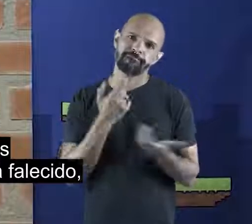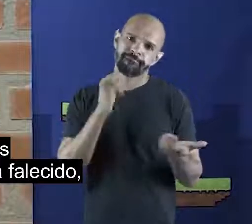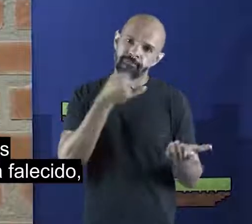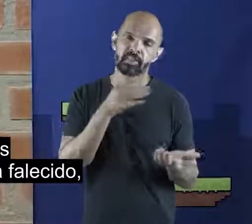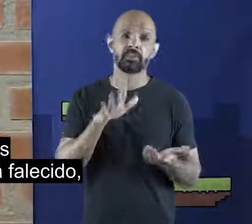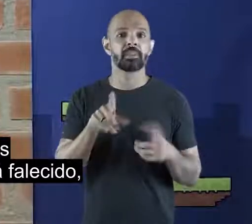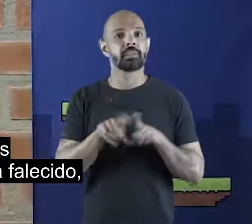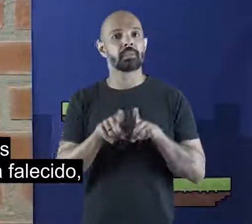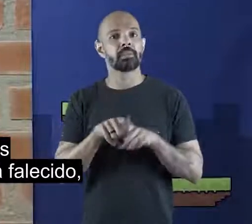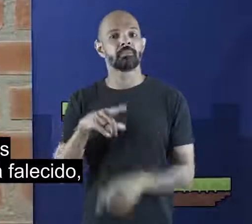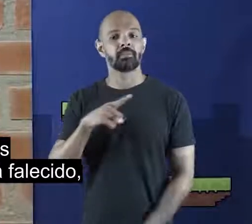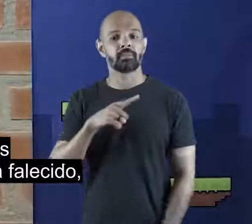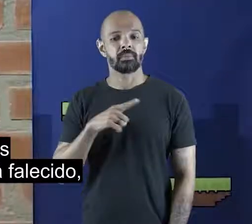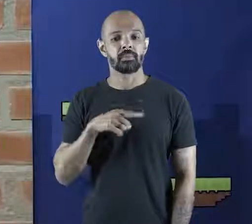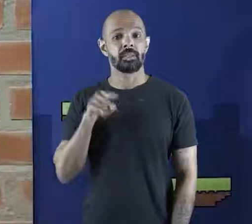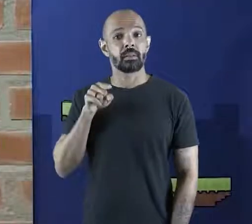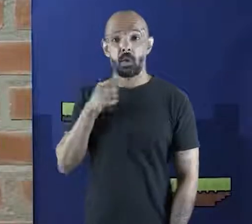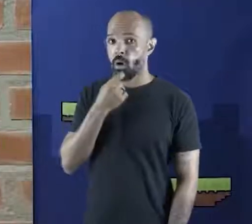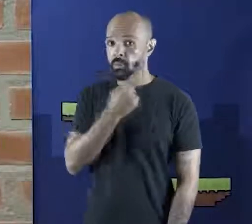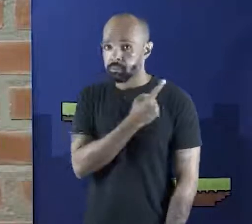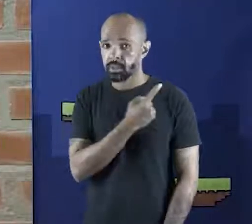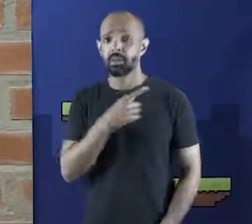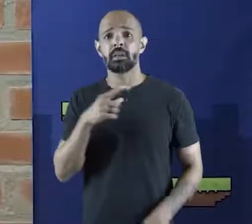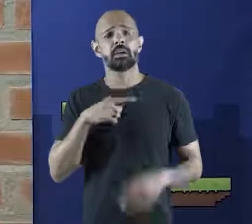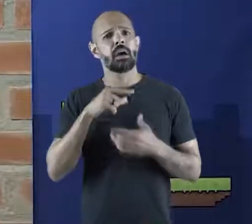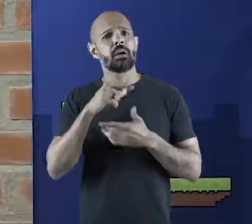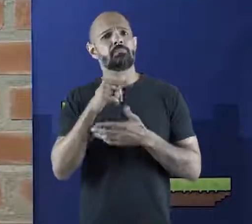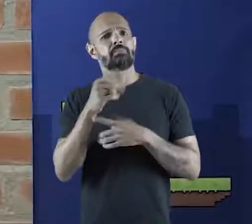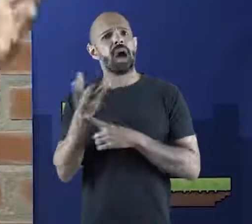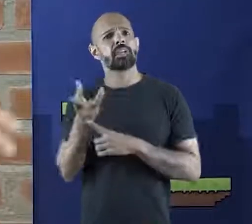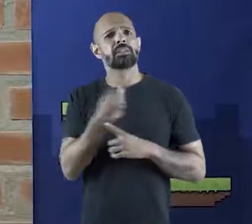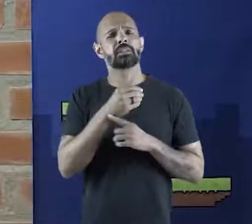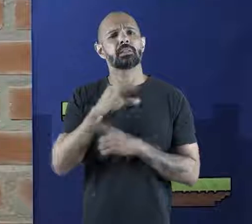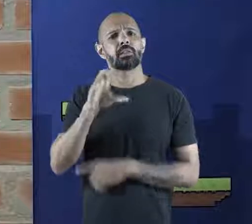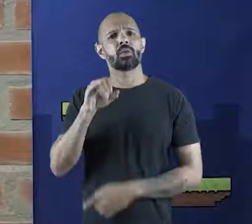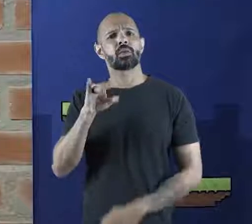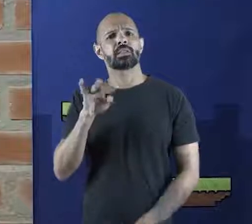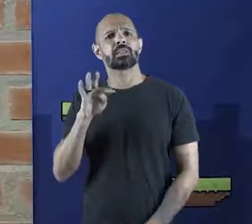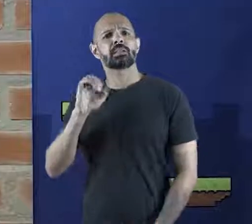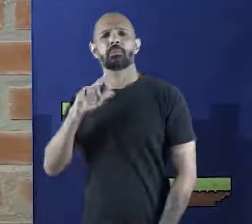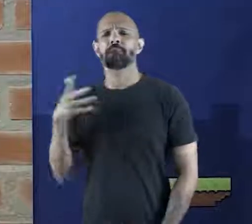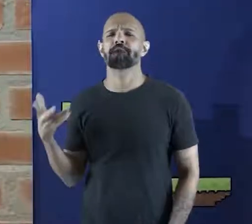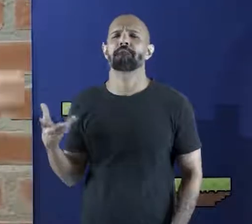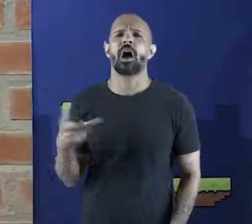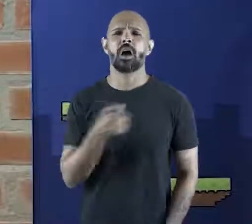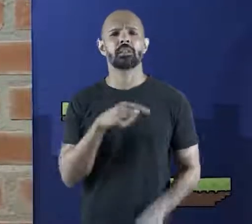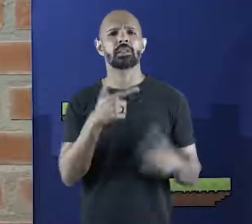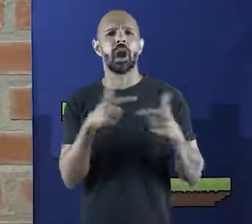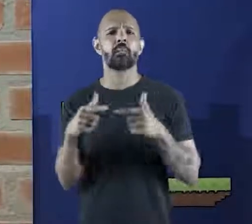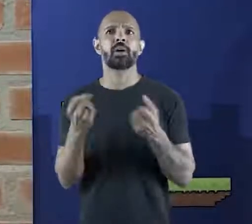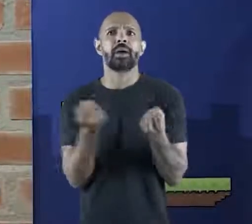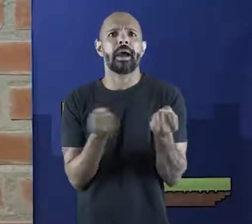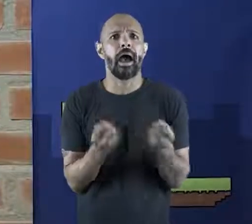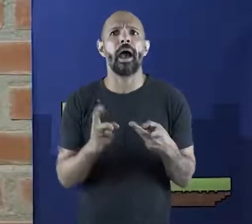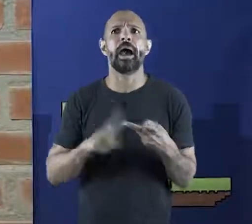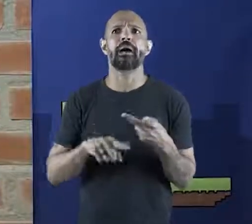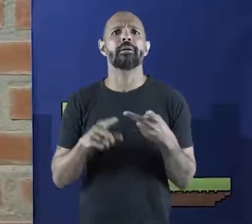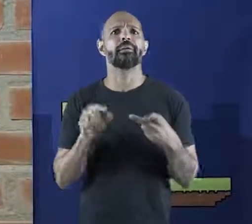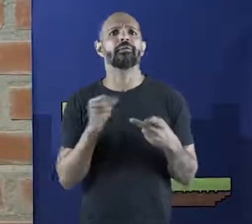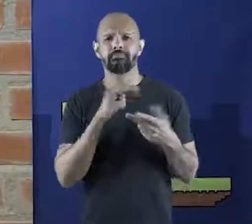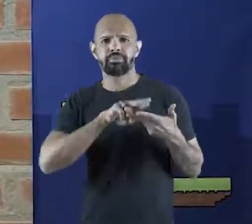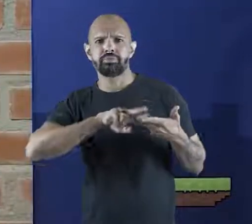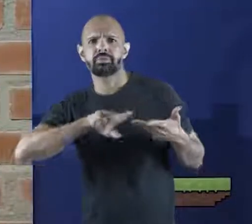mas também para jogos, que foi o Sid Mead. Ele era um artista conceitual, o cara era monstruoso, ele trabalhou para a indústria automobilística, para